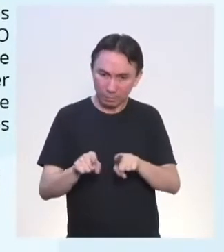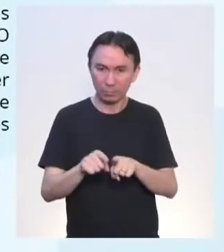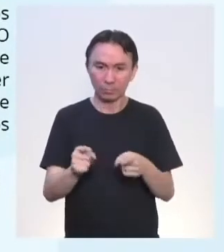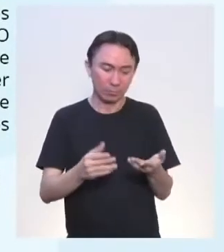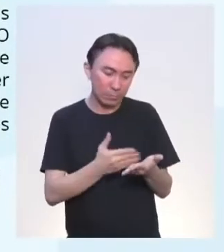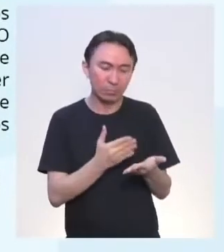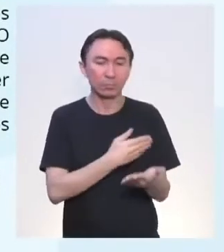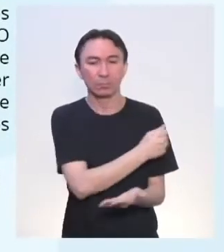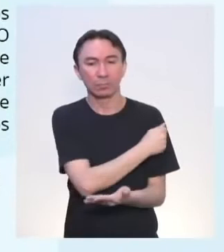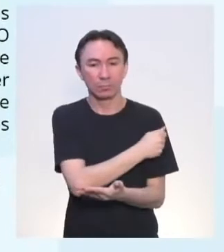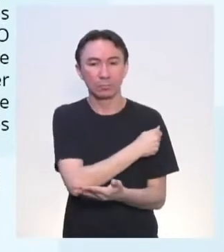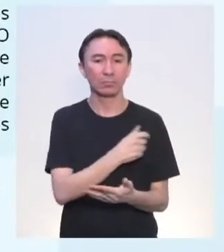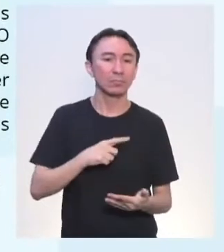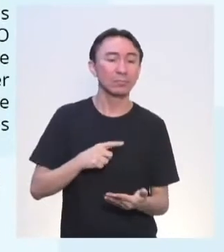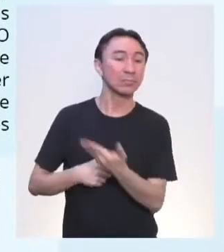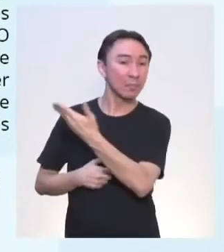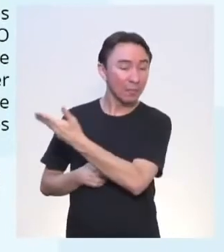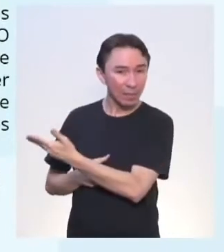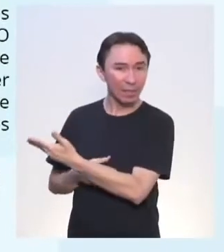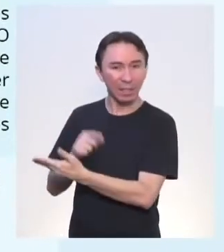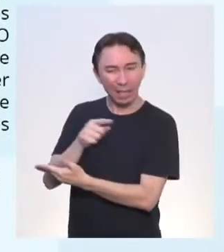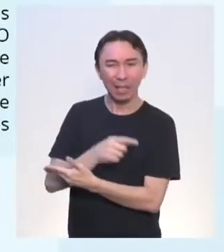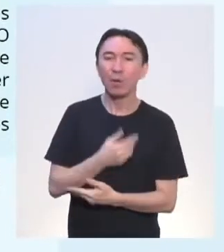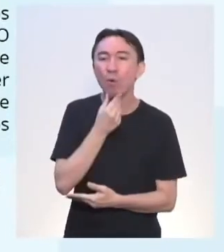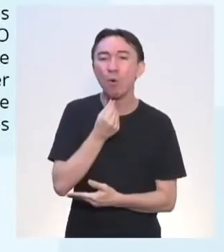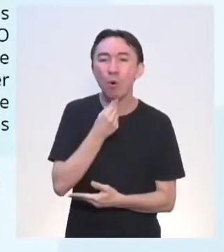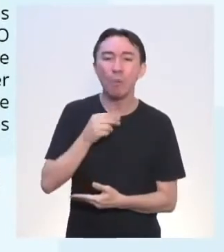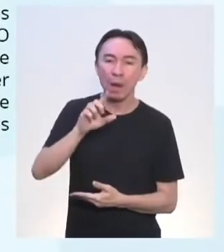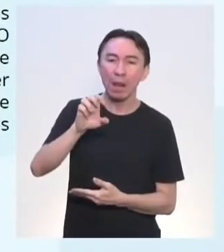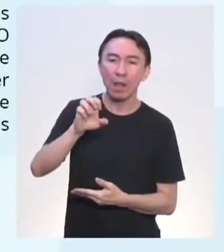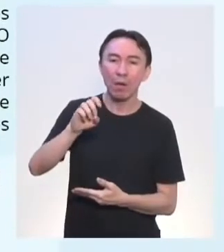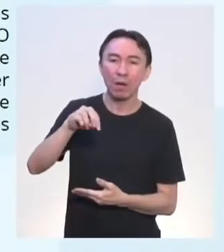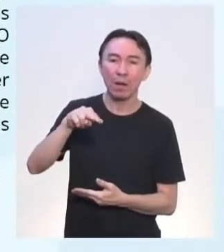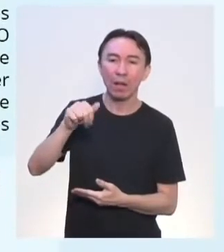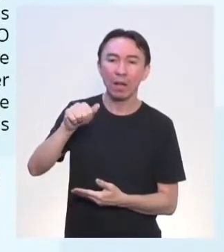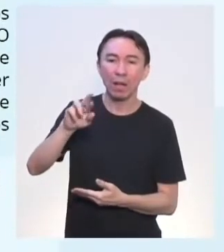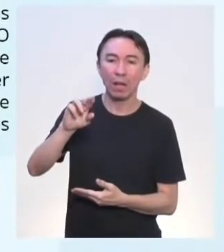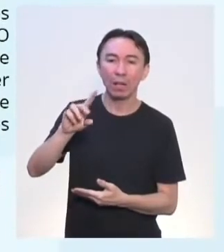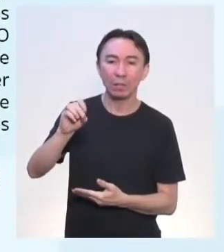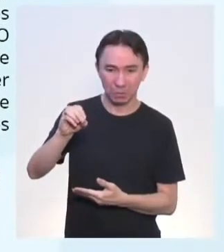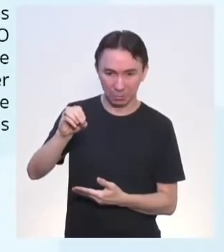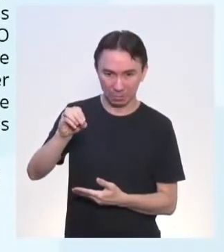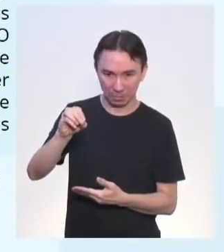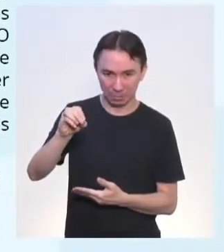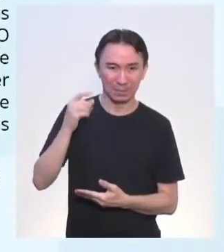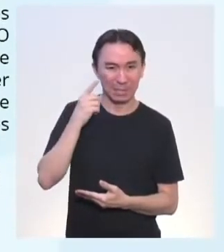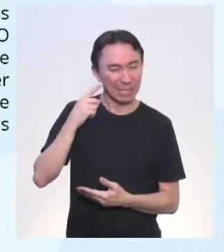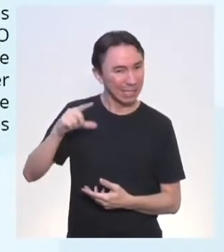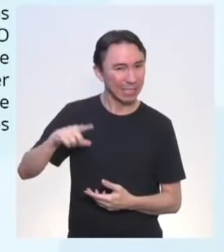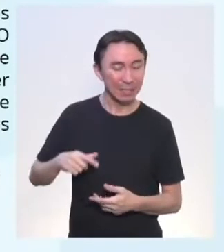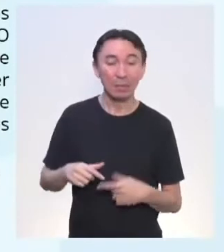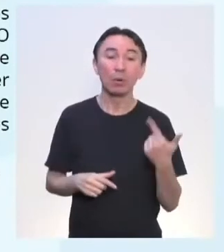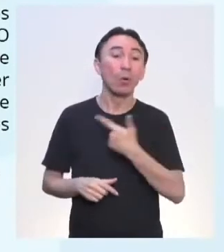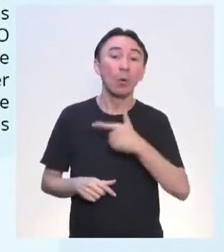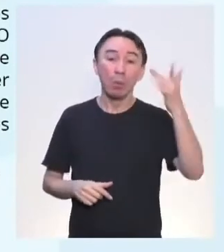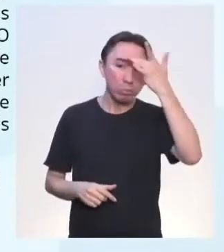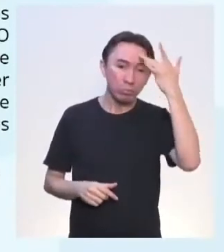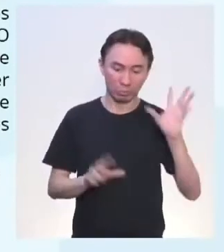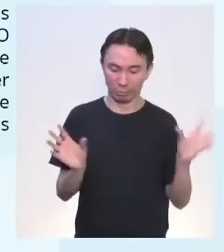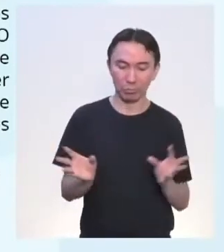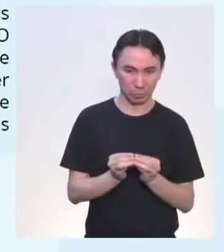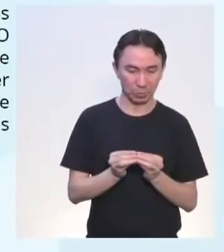texto, de um artigo do Leonardo Boff, né? Ele faz o seguinte... Olha só quem resumiu como começou o